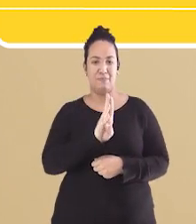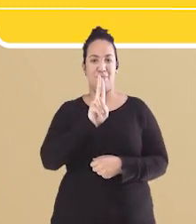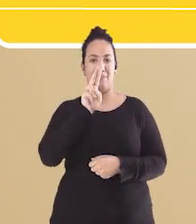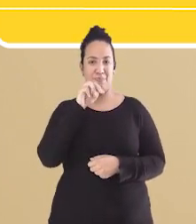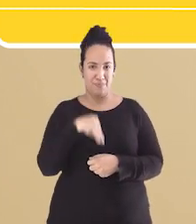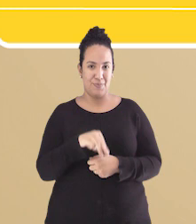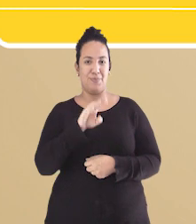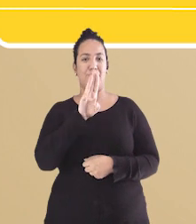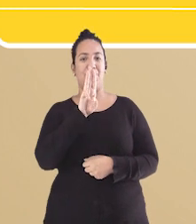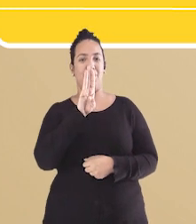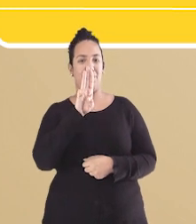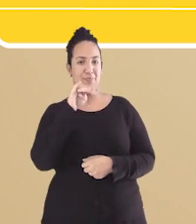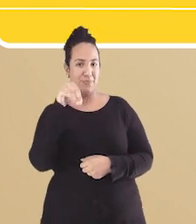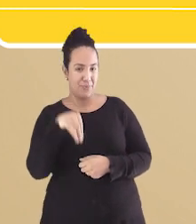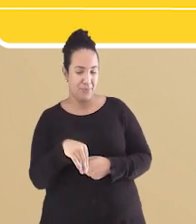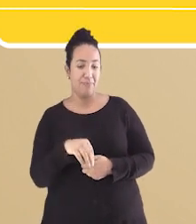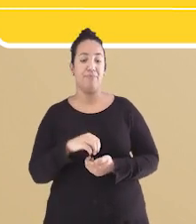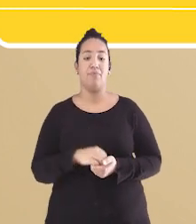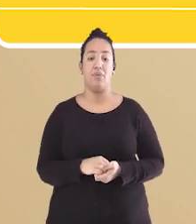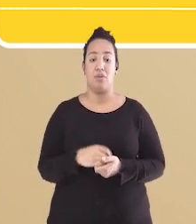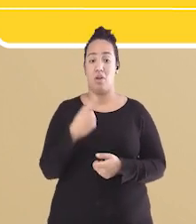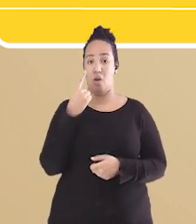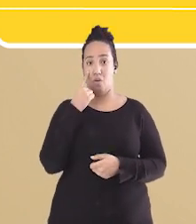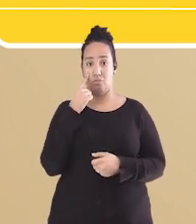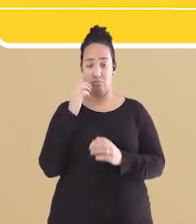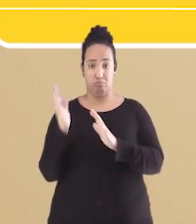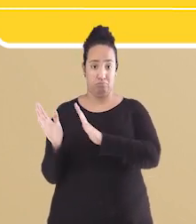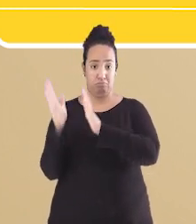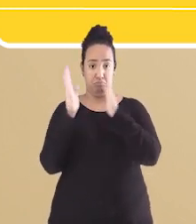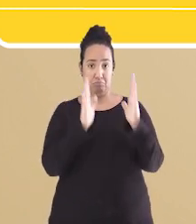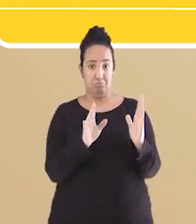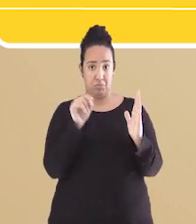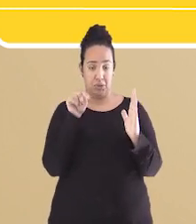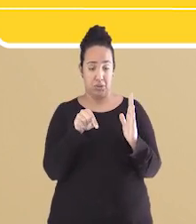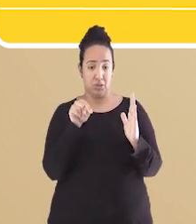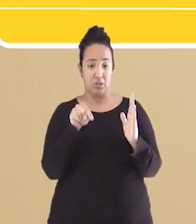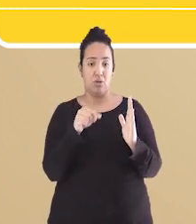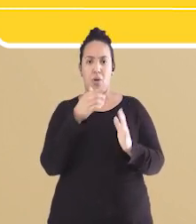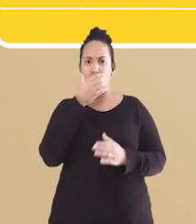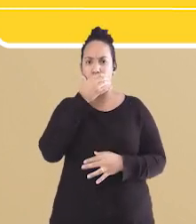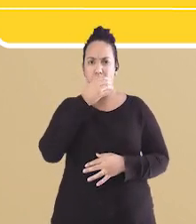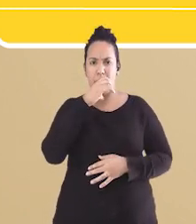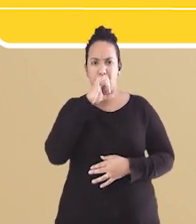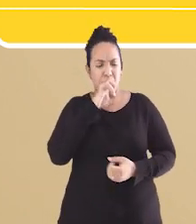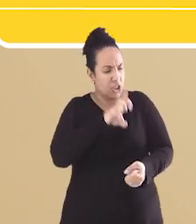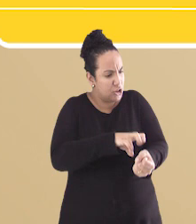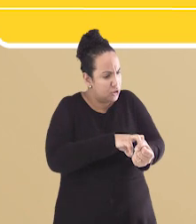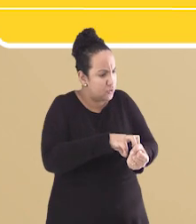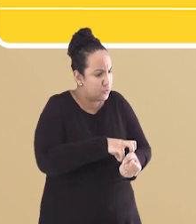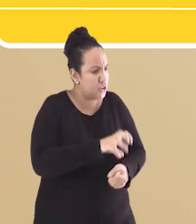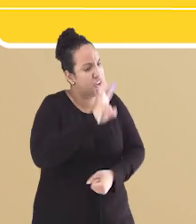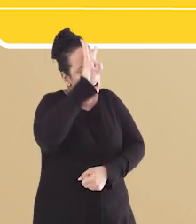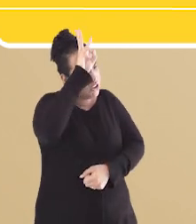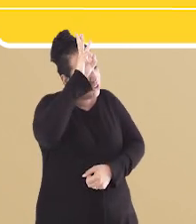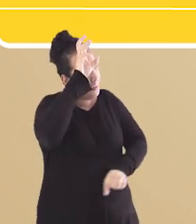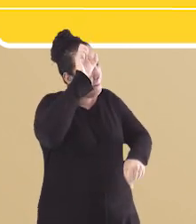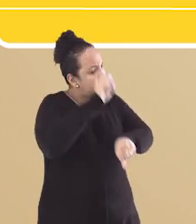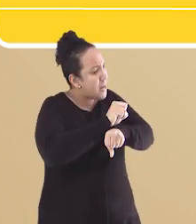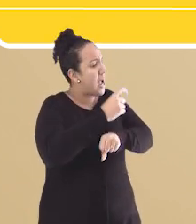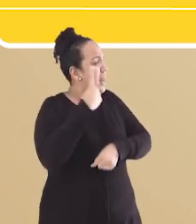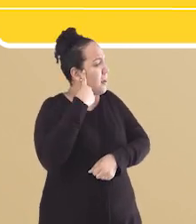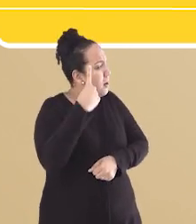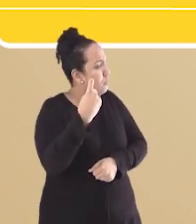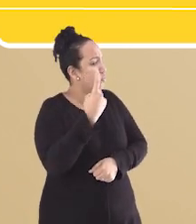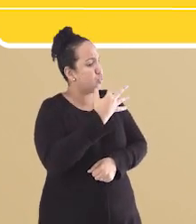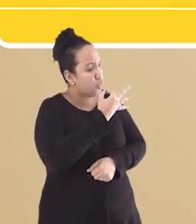bum, bum. No segundo quadrinho, o pai fala bem irritado. Cebolinha, quer parar de